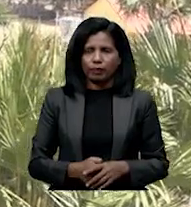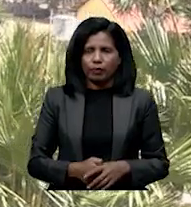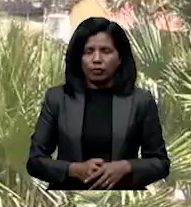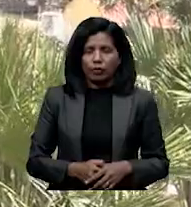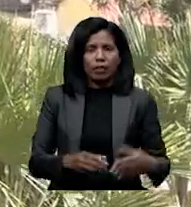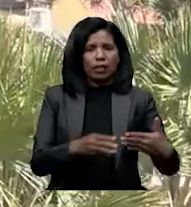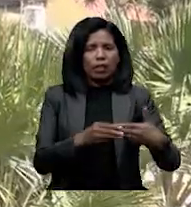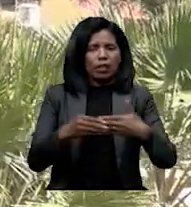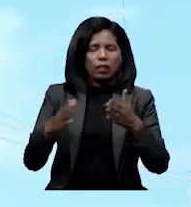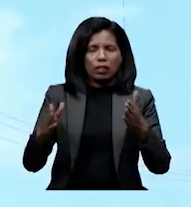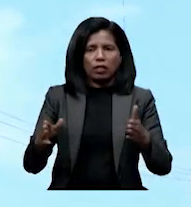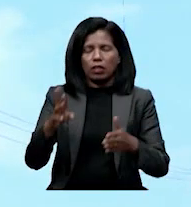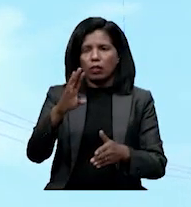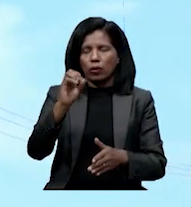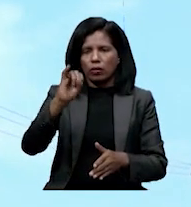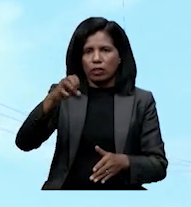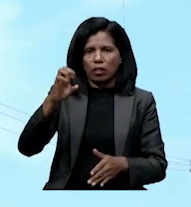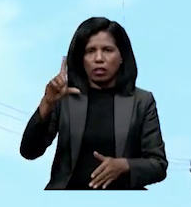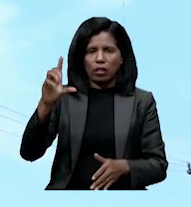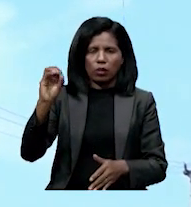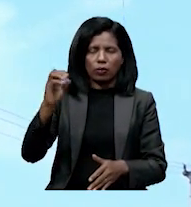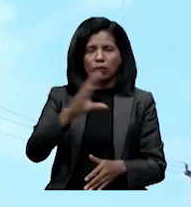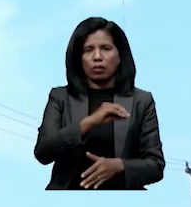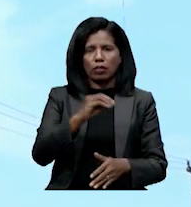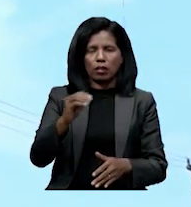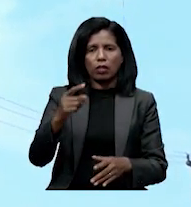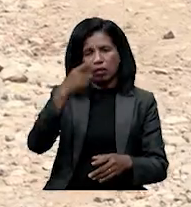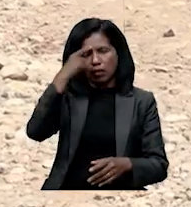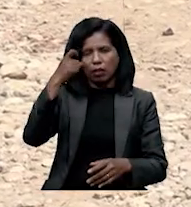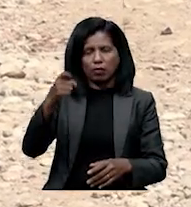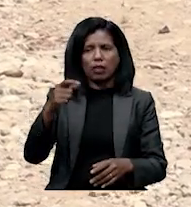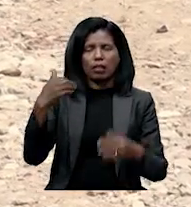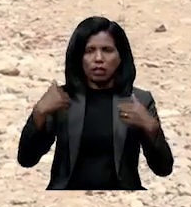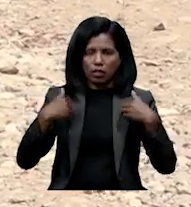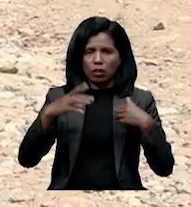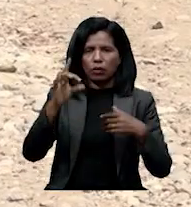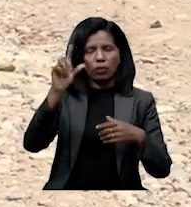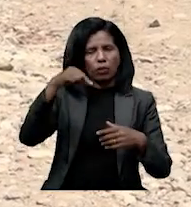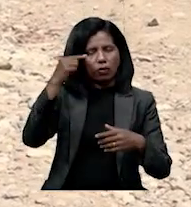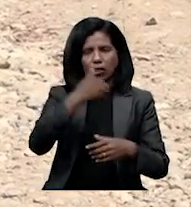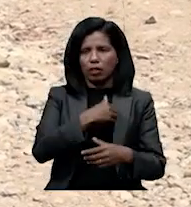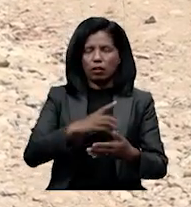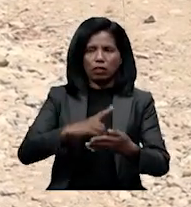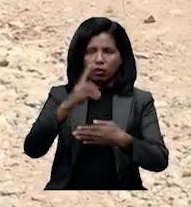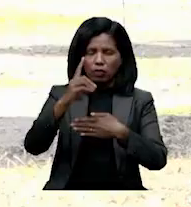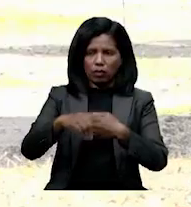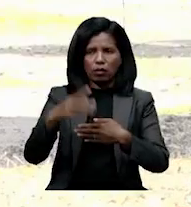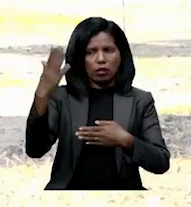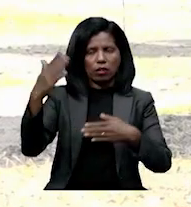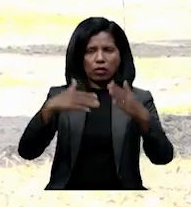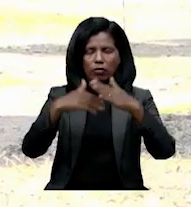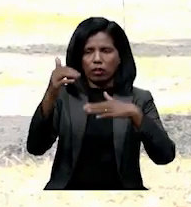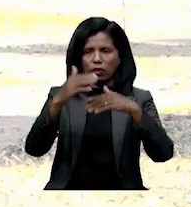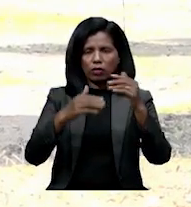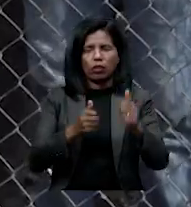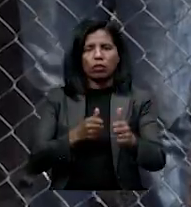Líder nacional Rogério Tiago Lobato hatole hirakne tambah ia oitavo governo yang mandatu ne sedau ki desenvolvimento iha area infrastruktura. Tui Rogério